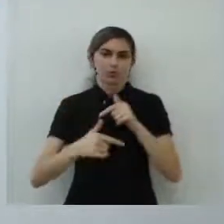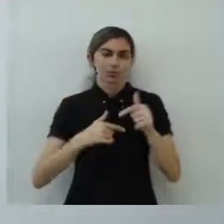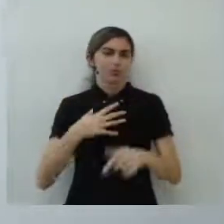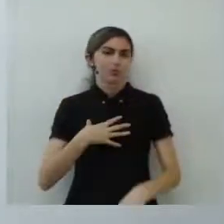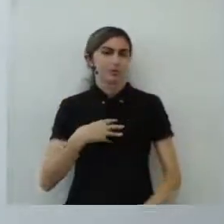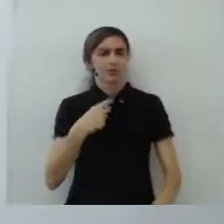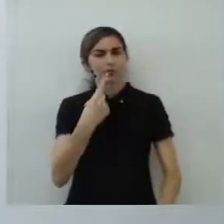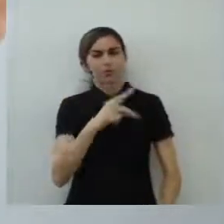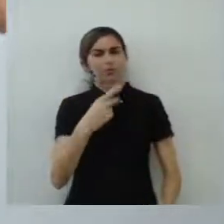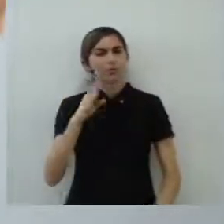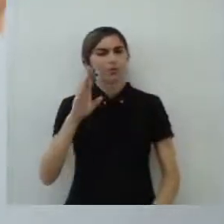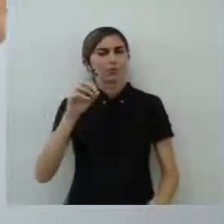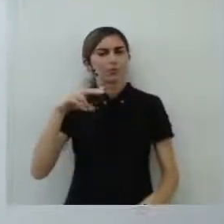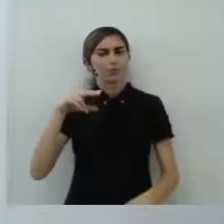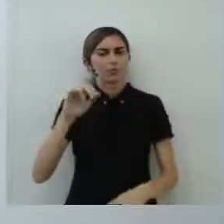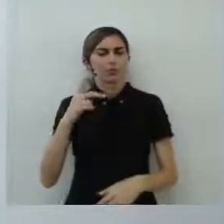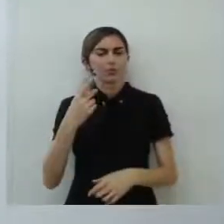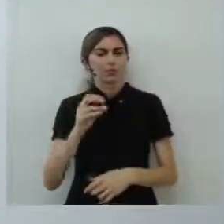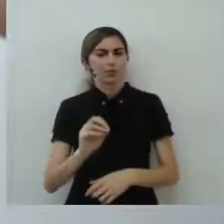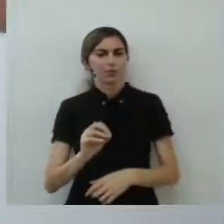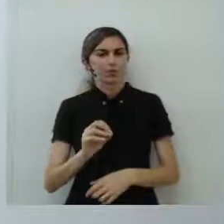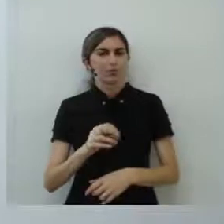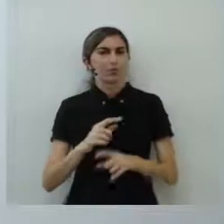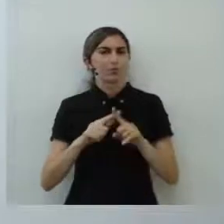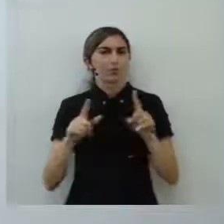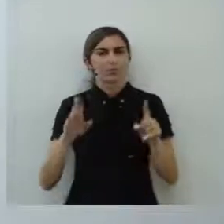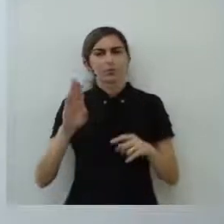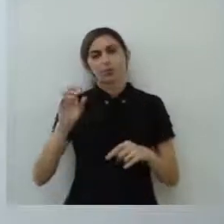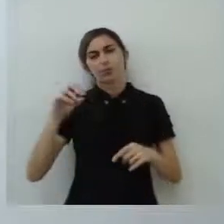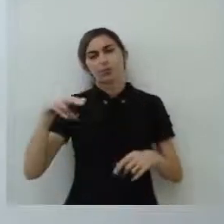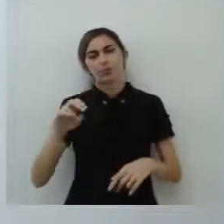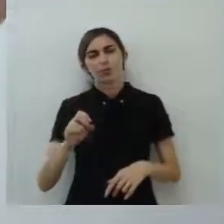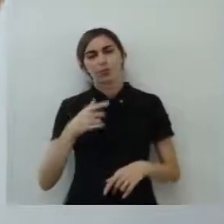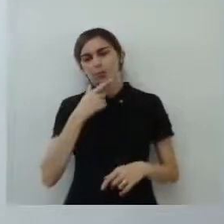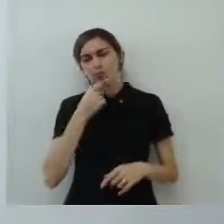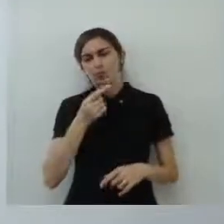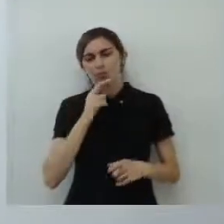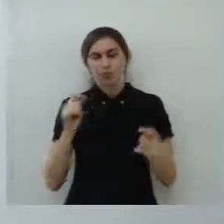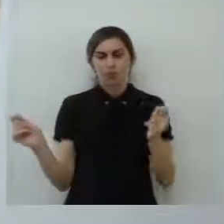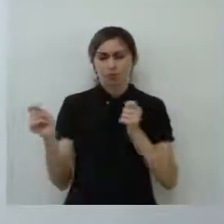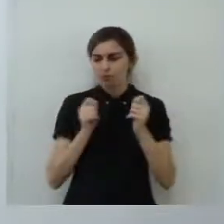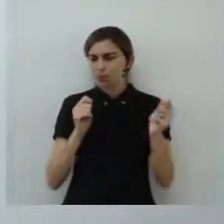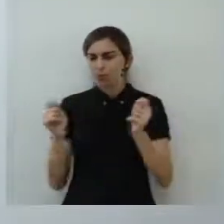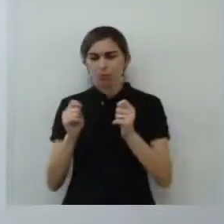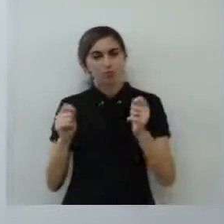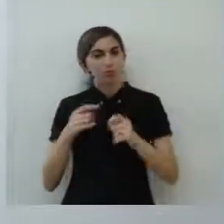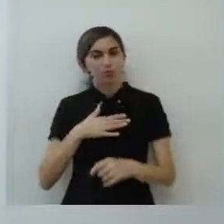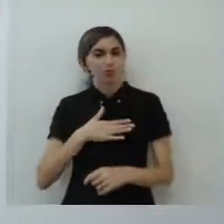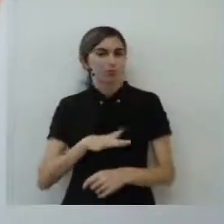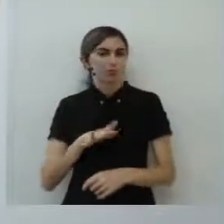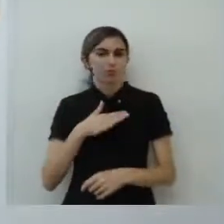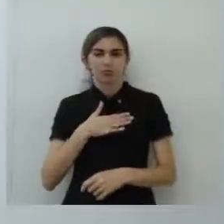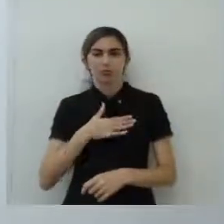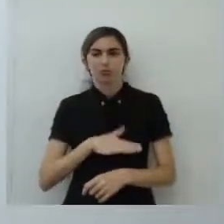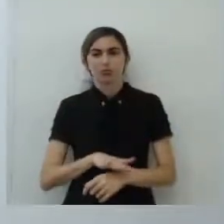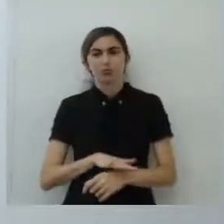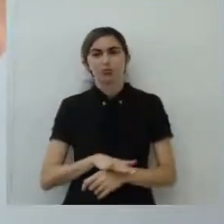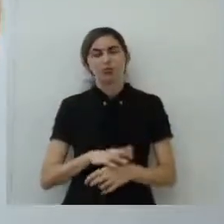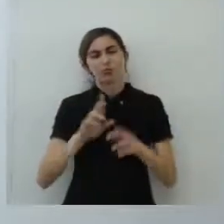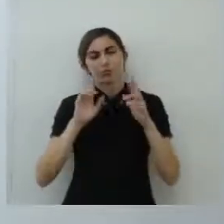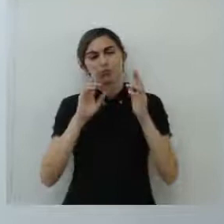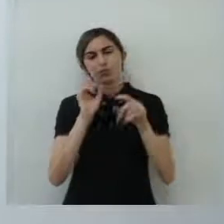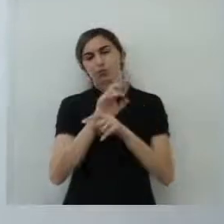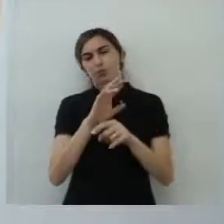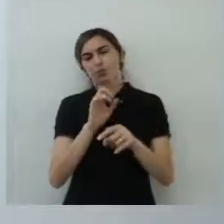dele está lá, o Boninho. Mas Boni era o mandão, era o cara que controlava tudo lá. Não gostava desse desrespeito